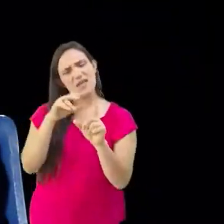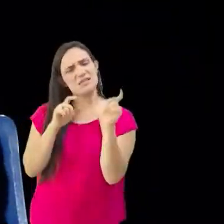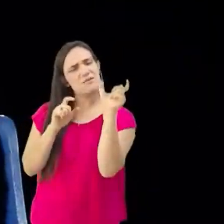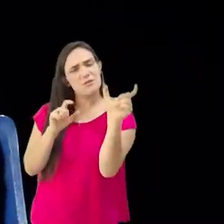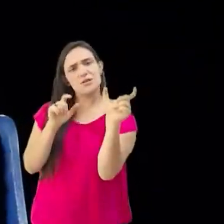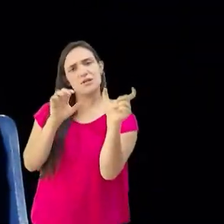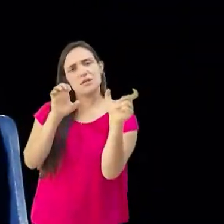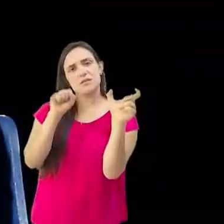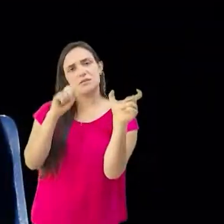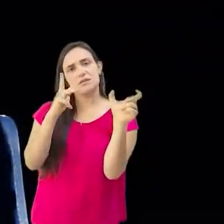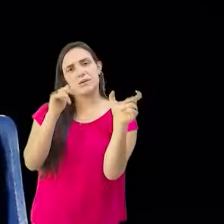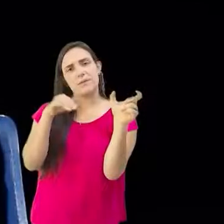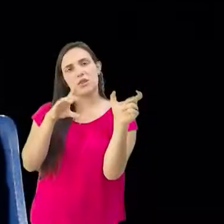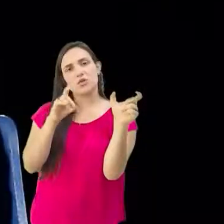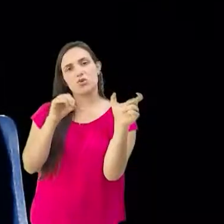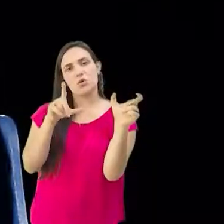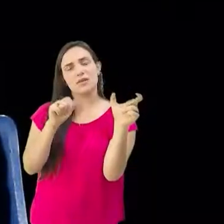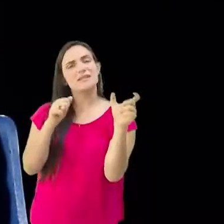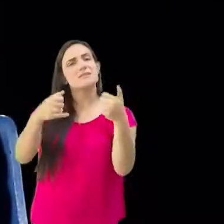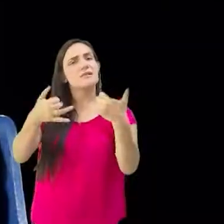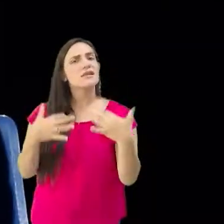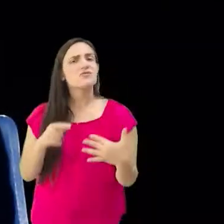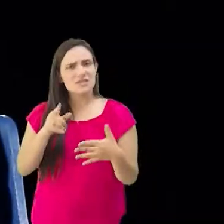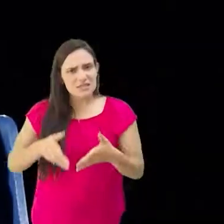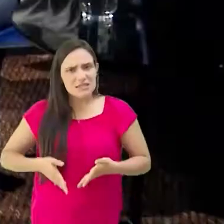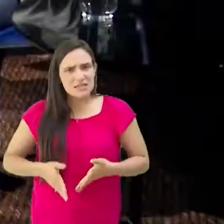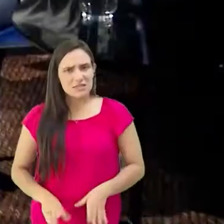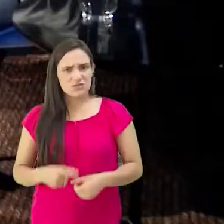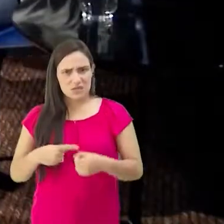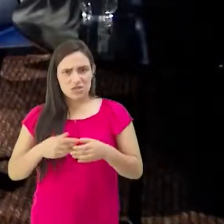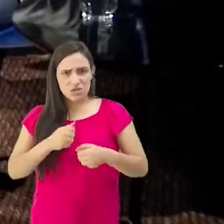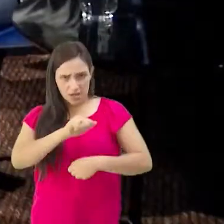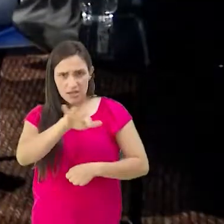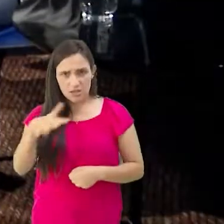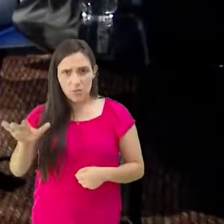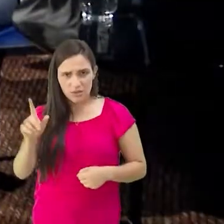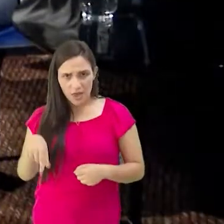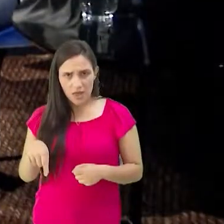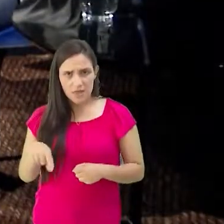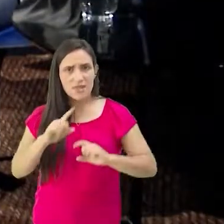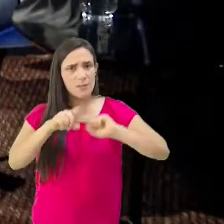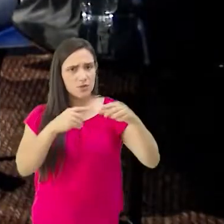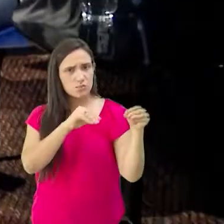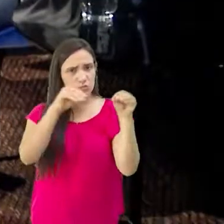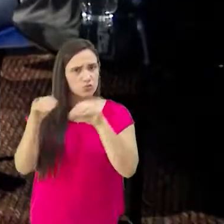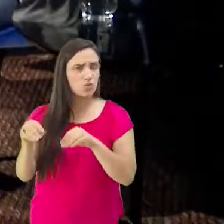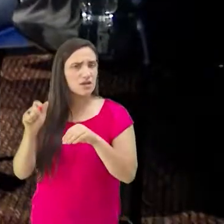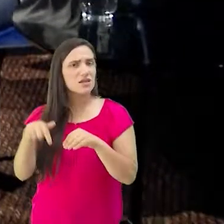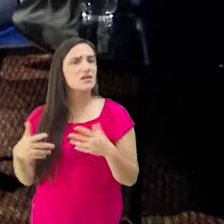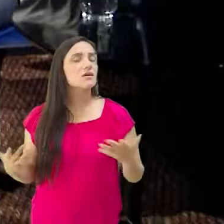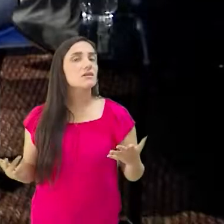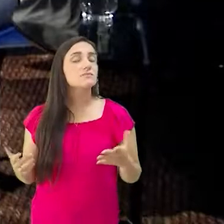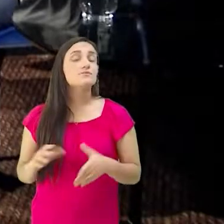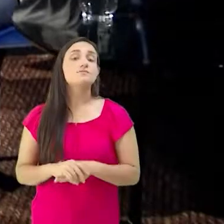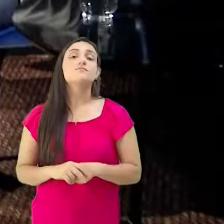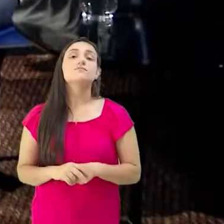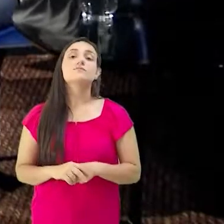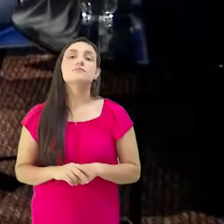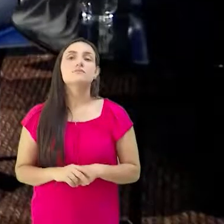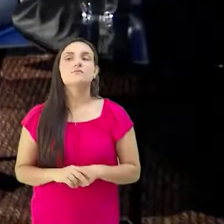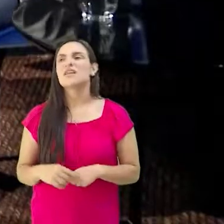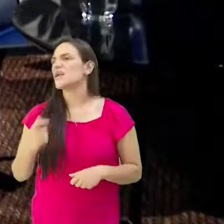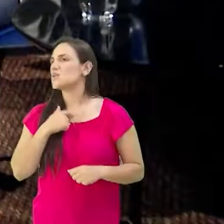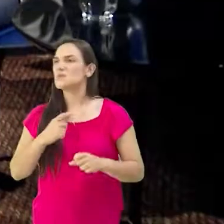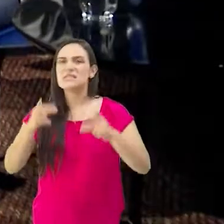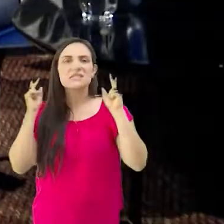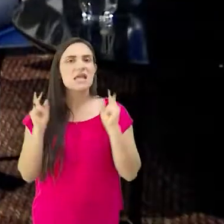história musical. Você falou que nasceu aqui da Aquidauana, ficou pouco tempo lá e já veio para Campo Grande. Isso. E para Campo Grande você morou em que bairro? Sempre morou naquele bairro?